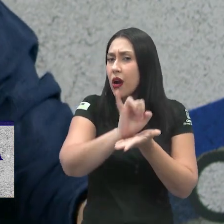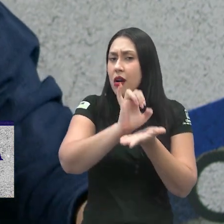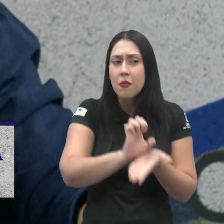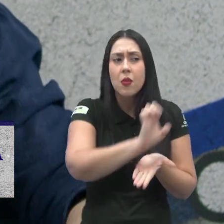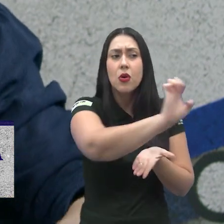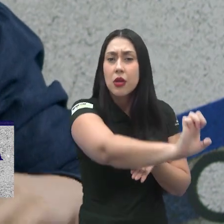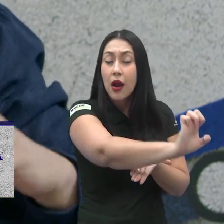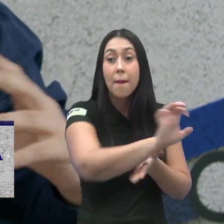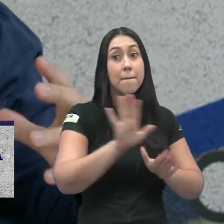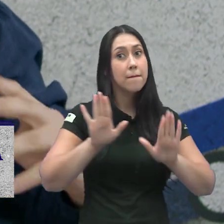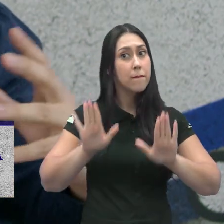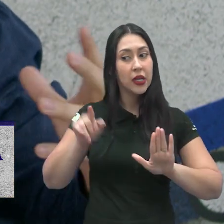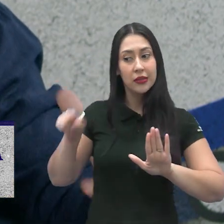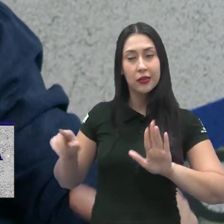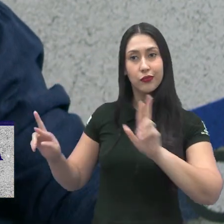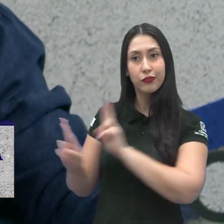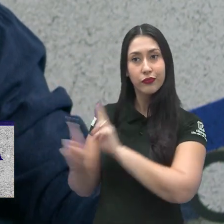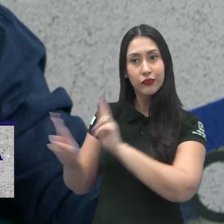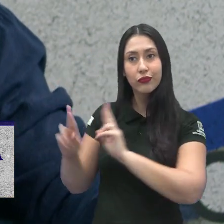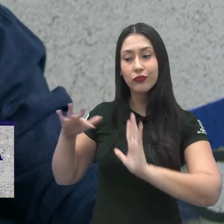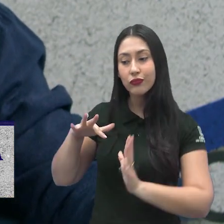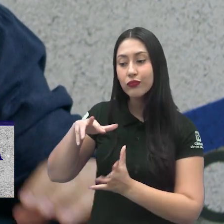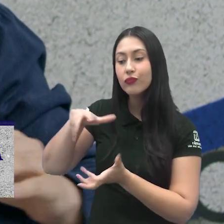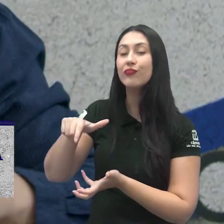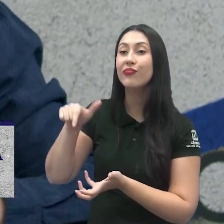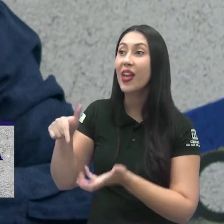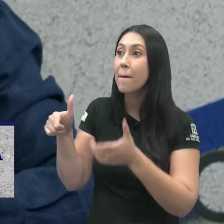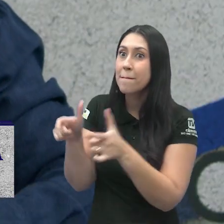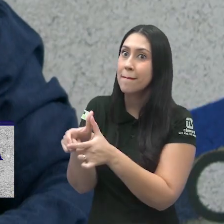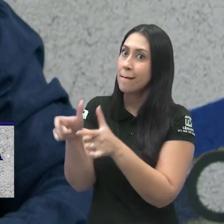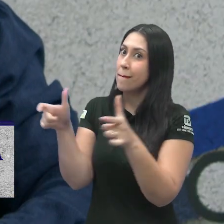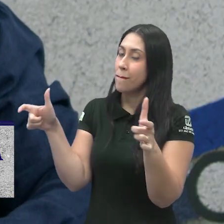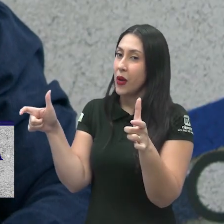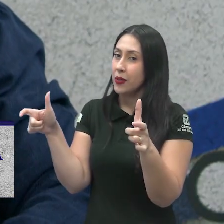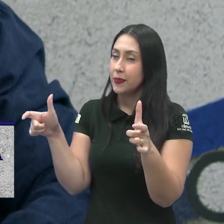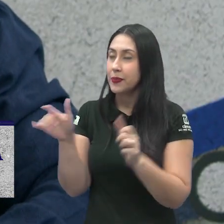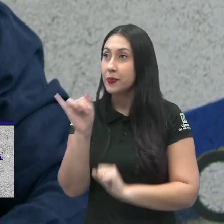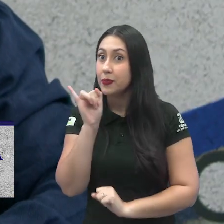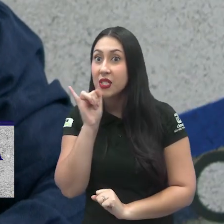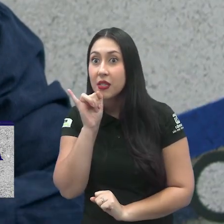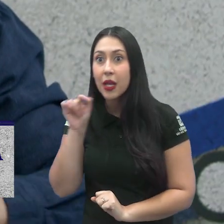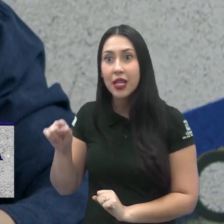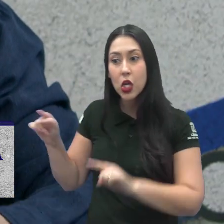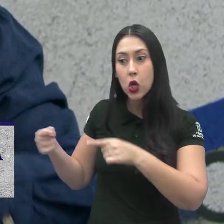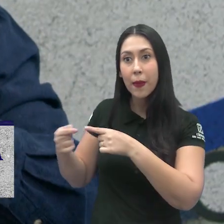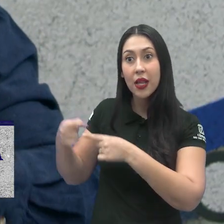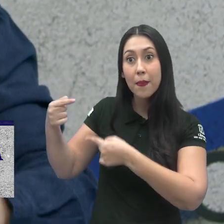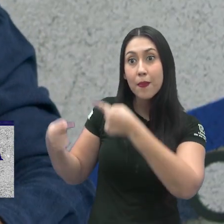empresas. Já nas relações internacionais, o espectro é muito mais amplo. Por exemplo, nós temos disciplinas em relação à